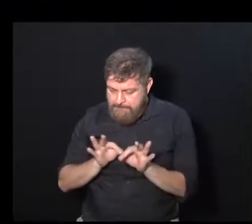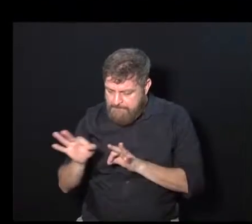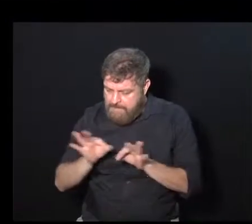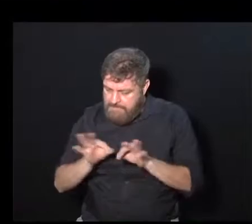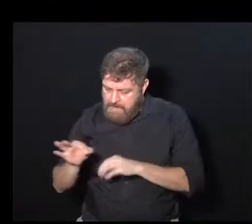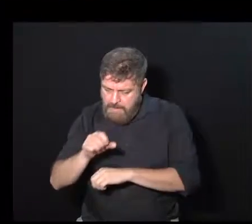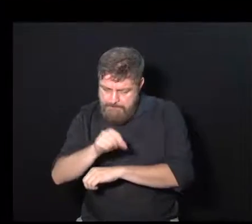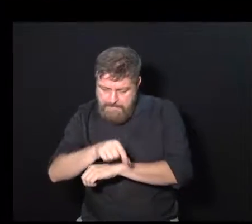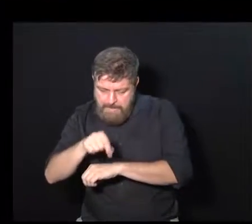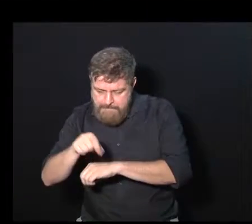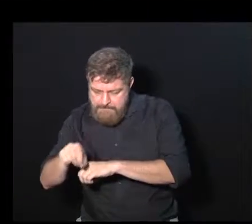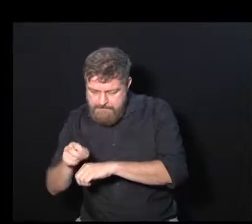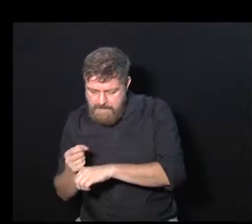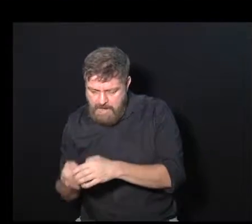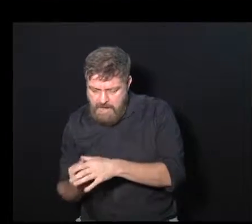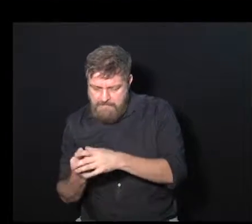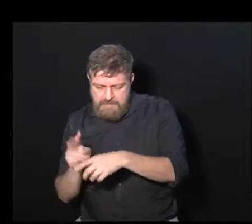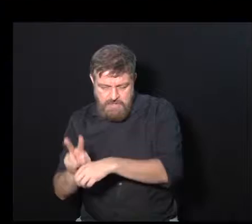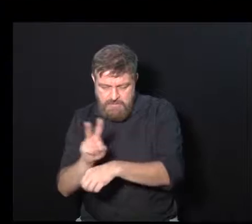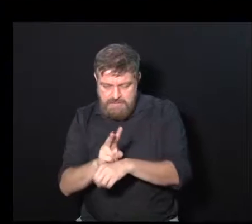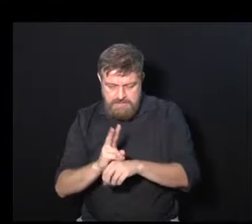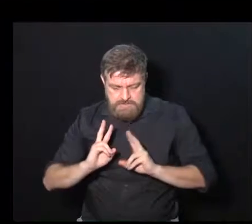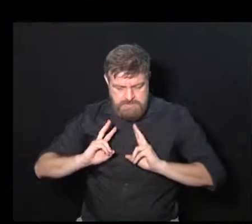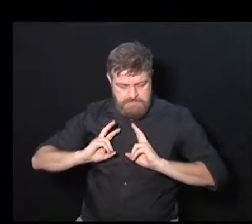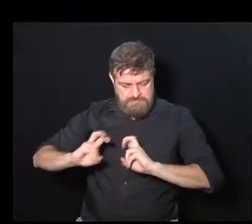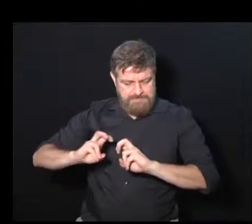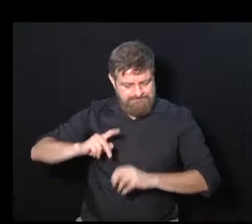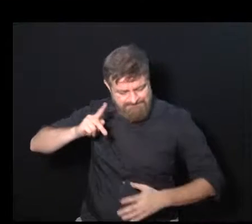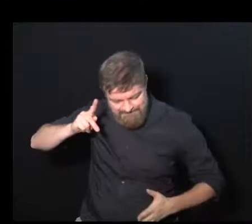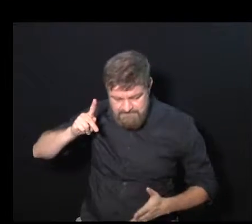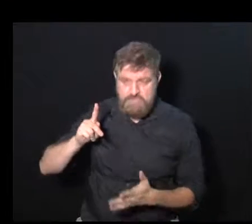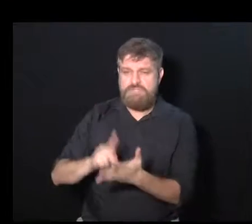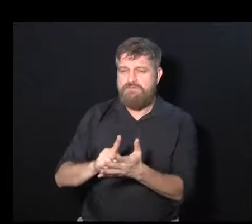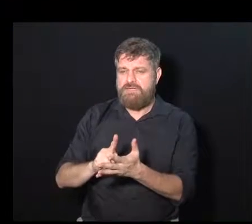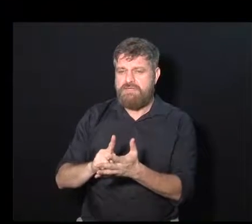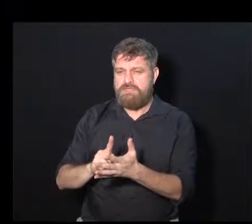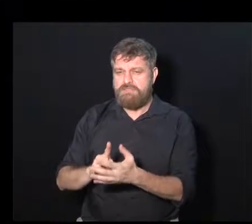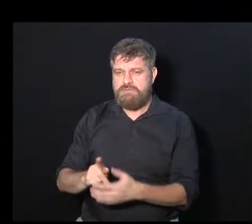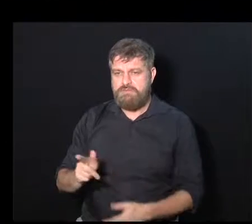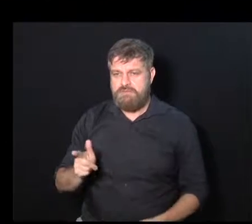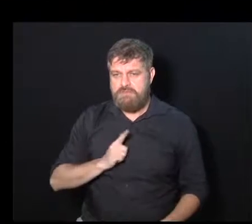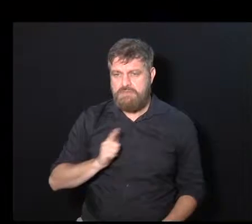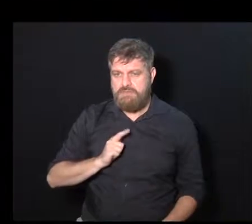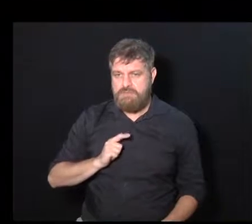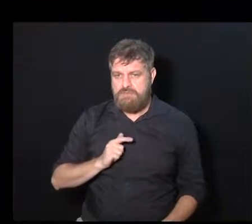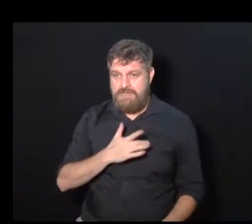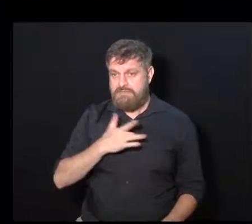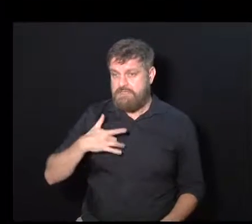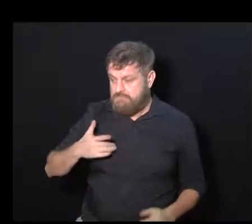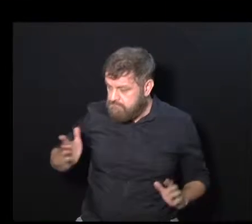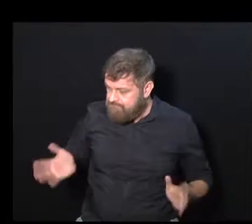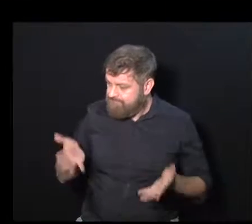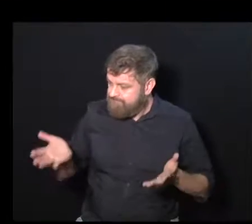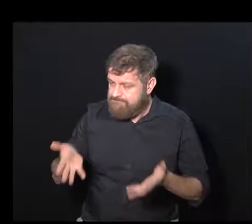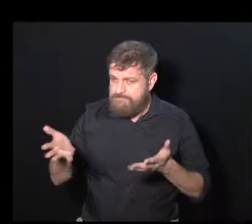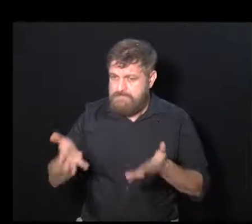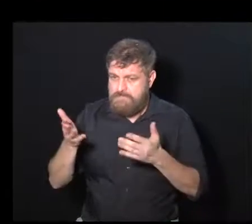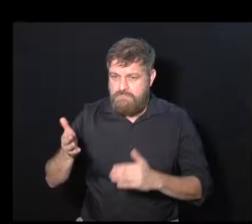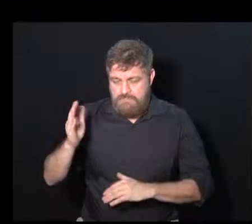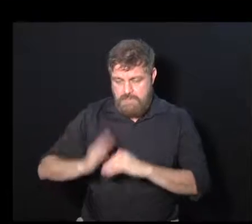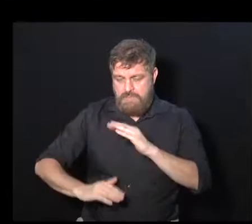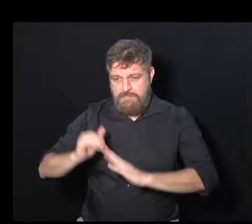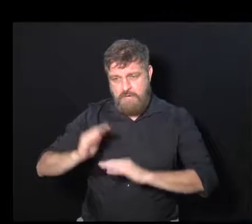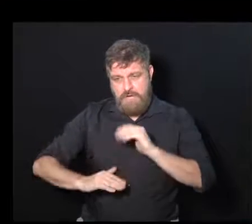fazer essa ação, e eles se perceberam realmente que eles estão, como promotores de cuidado, fazendo essas